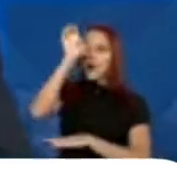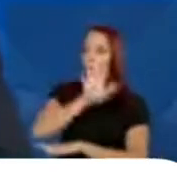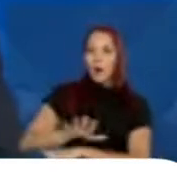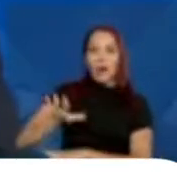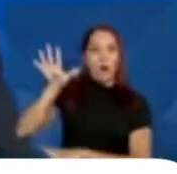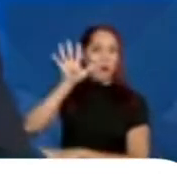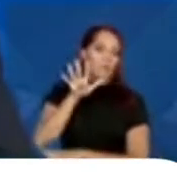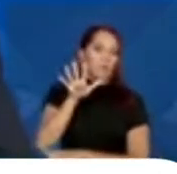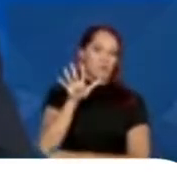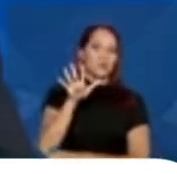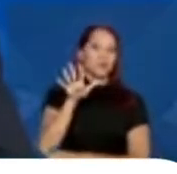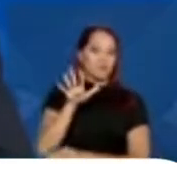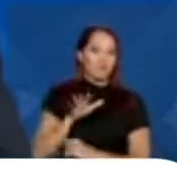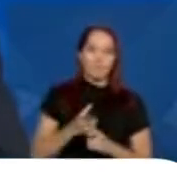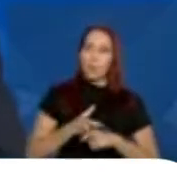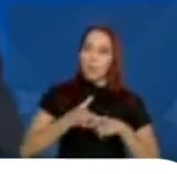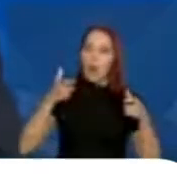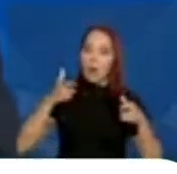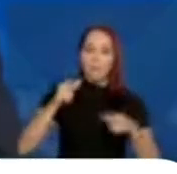inúmeras vezes.